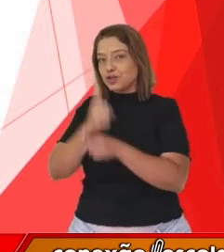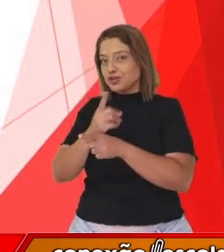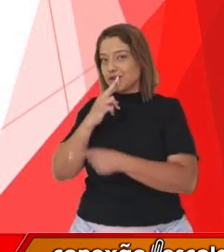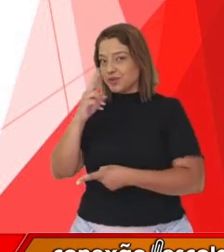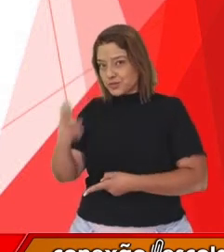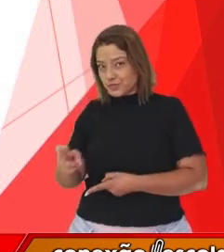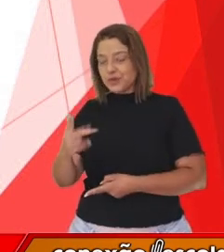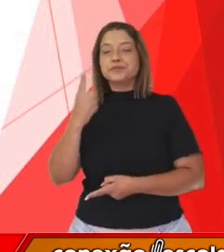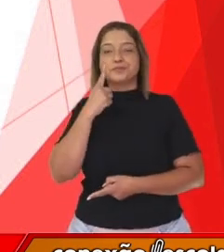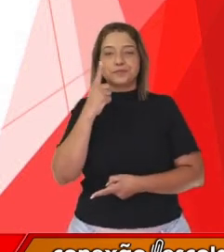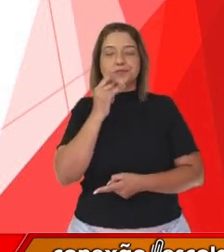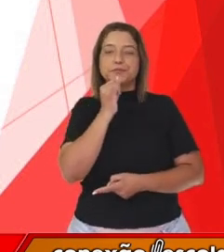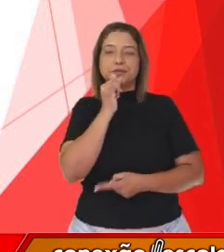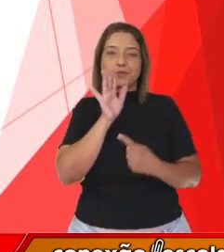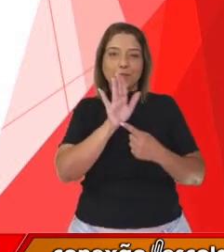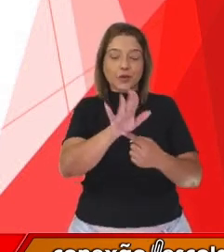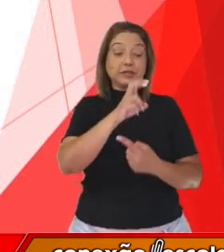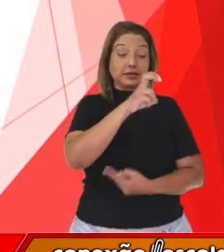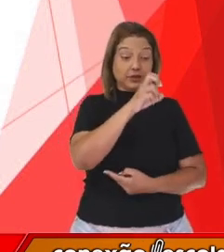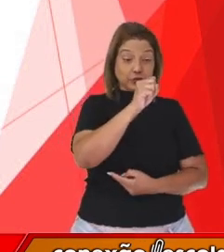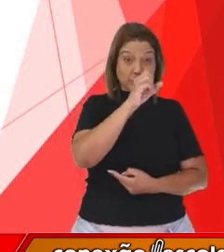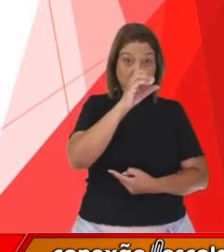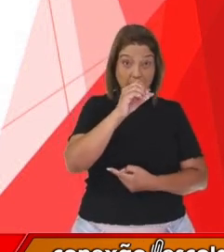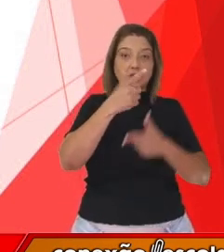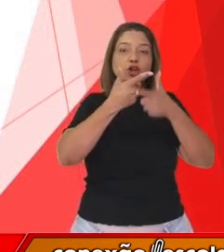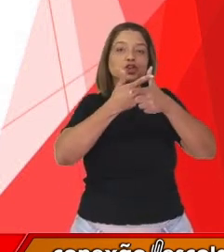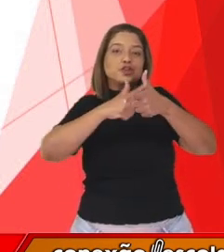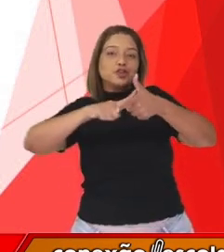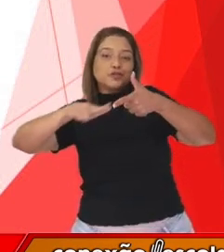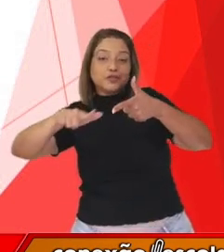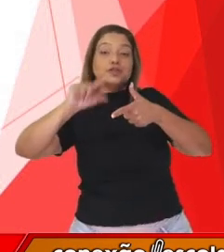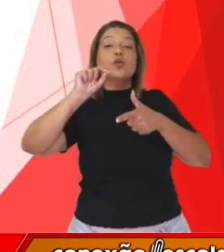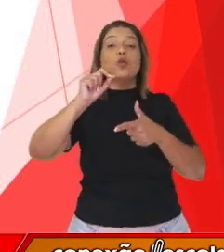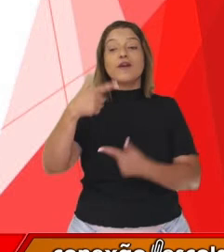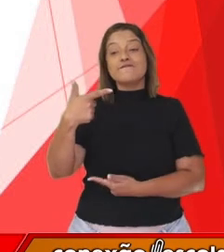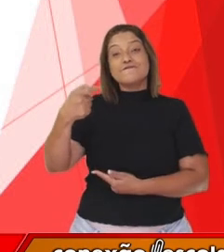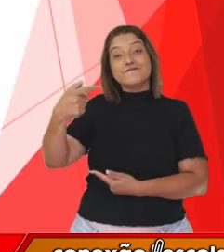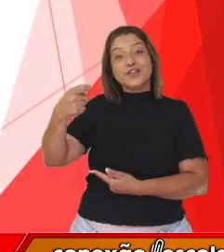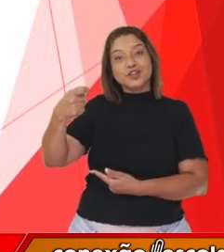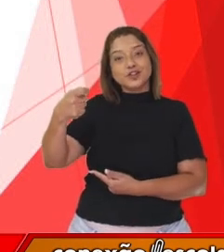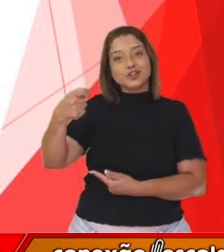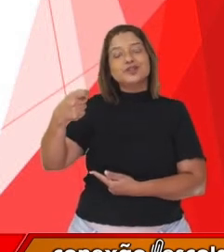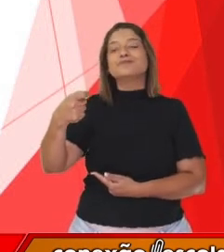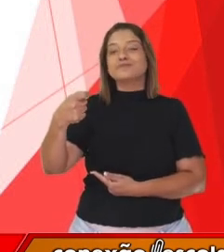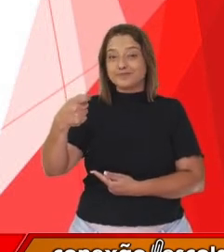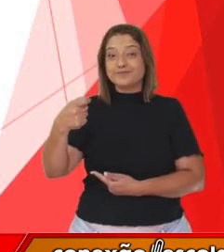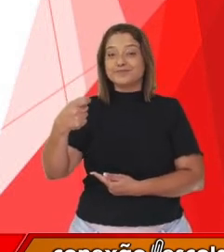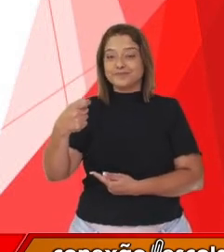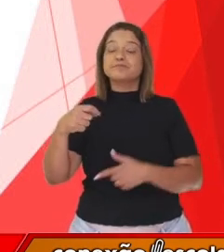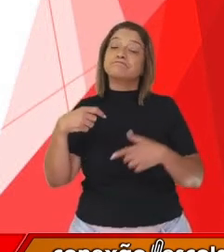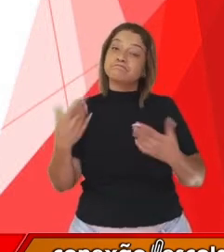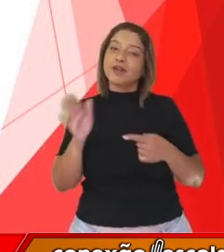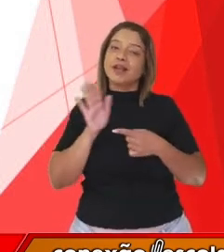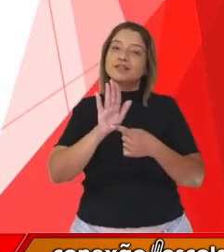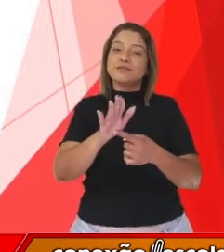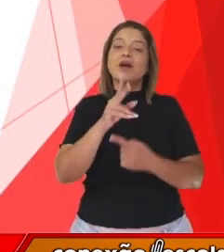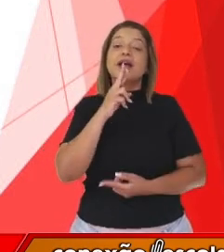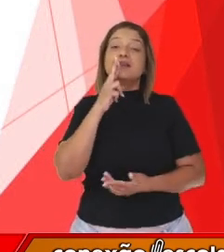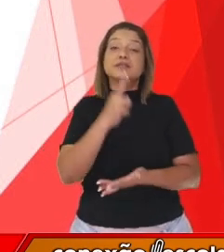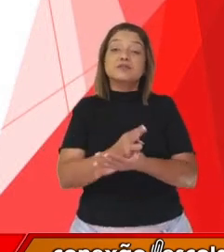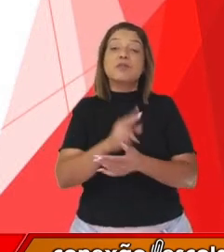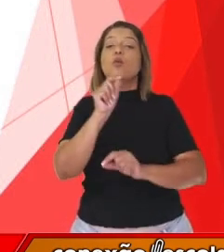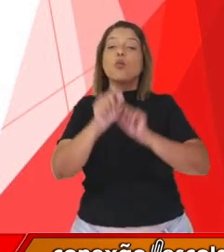pegar 580 e dividir por 20, que eu já vou ter uma parte das 20. Ou seja, R$